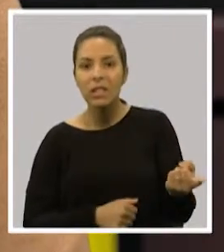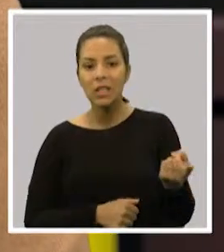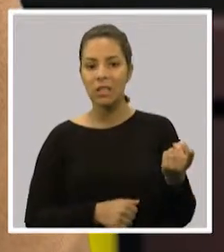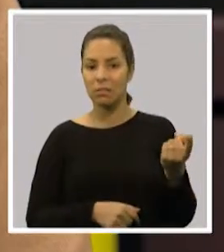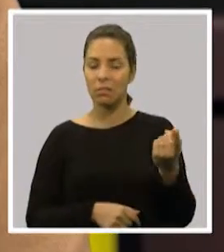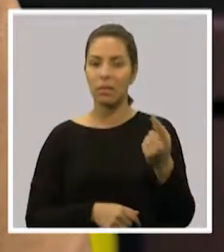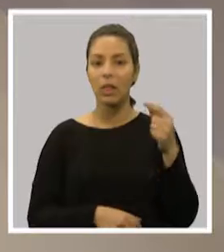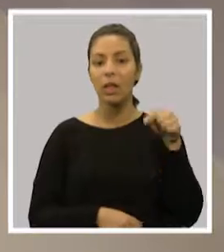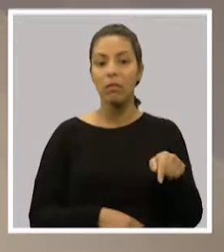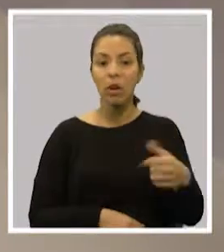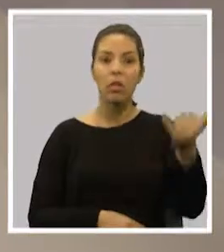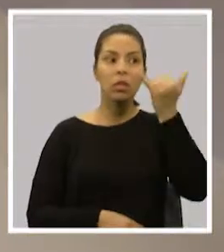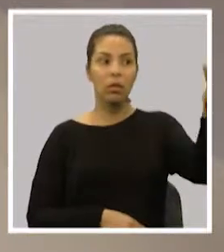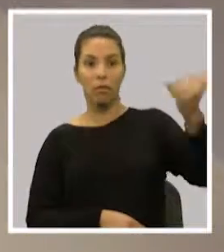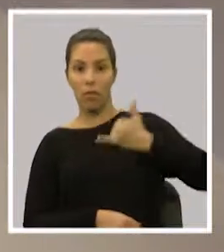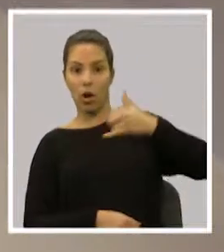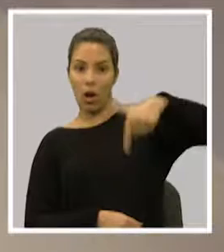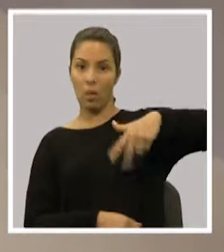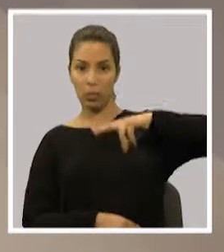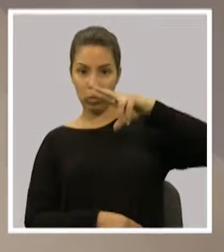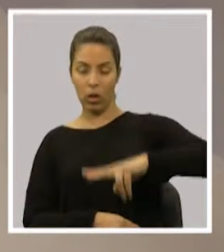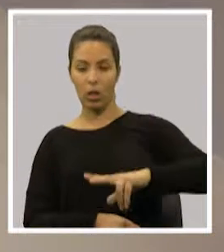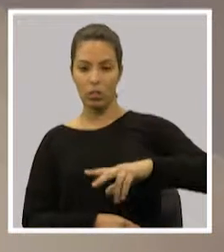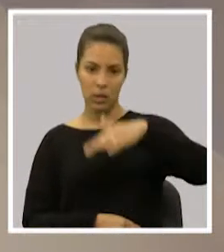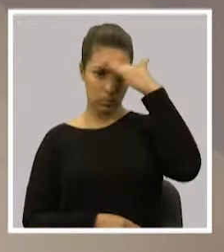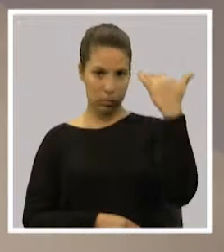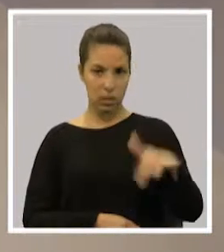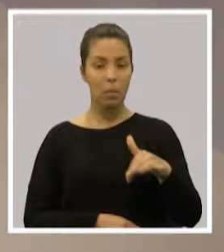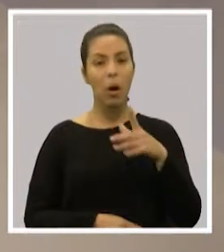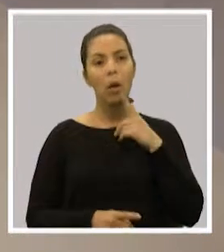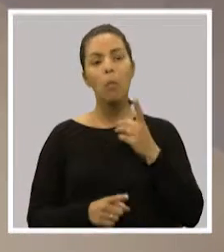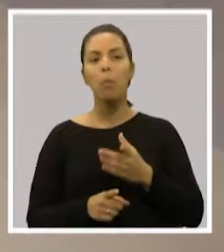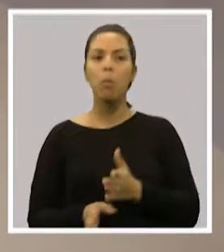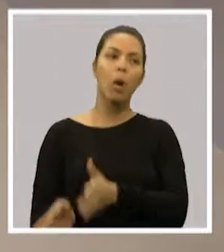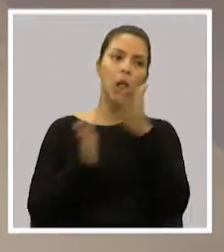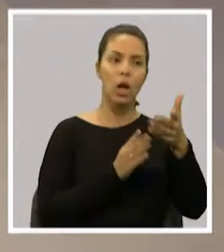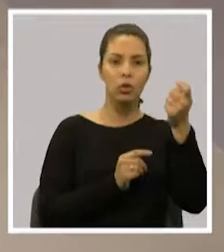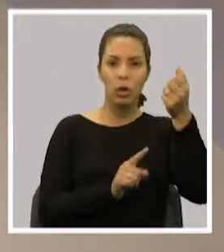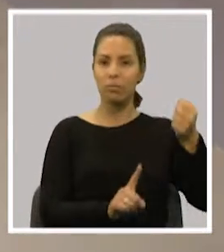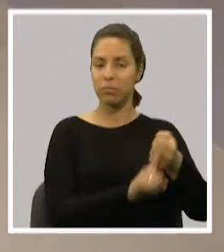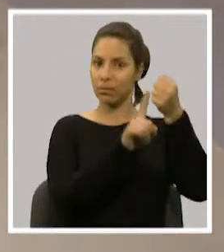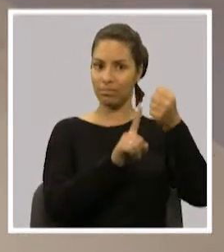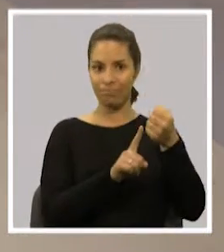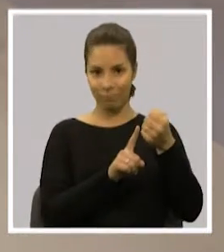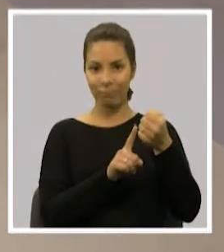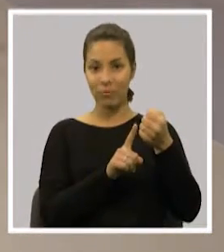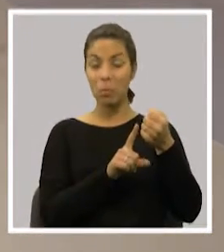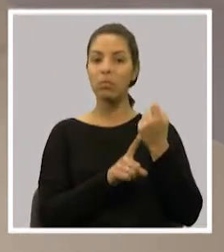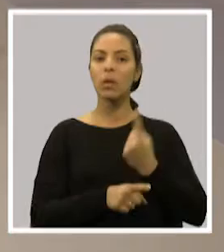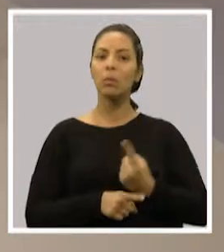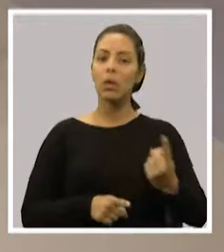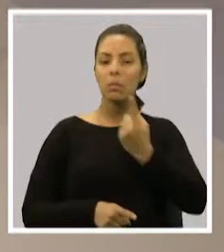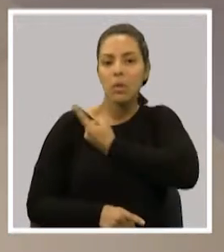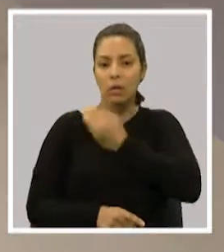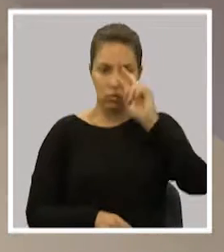vez por dia que eu conseguia telefonar para cá, mas ao mesmo tempo era muito desafiante, porque